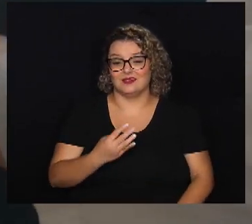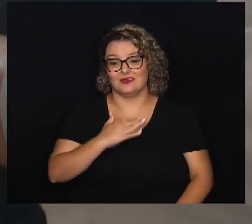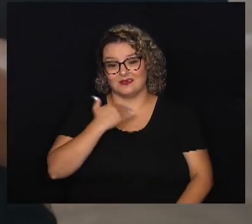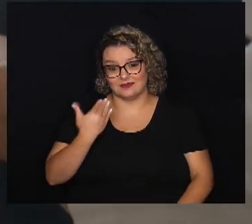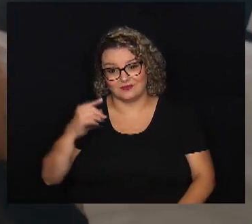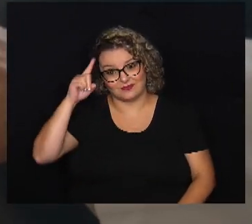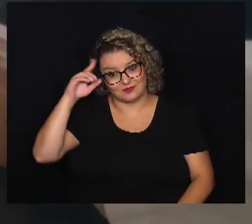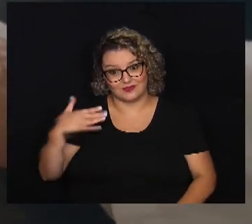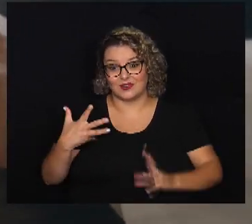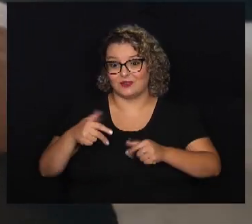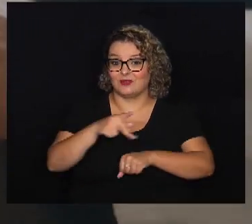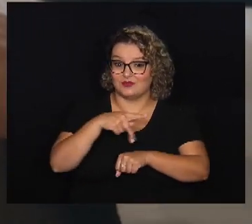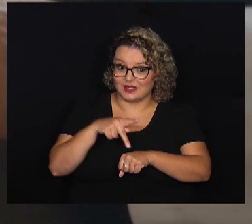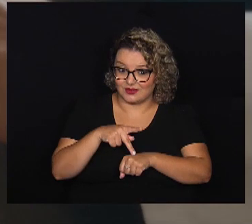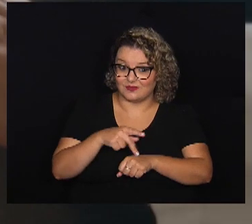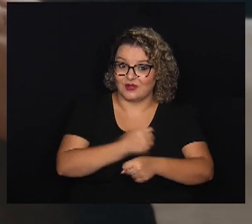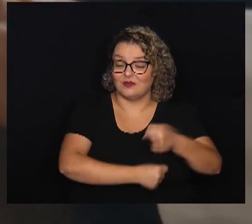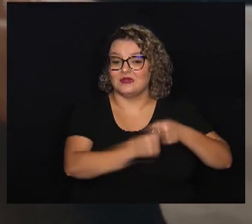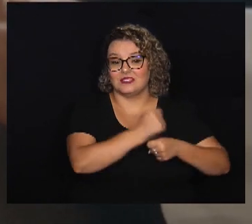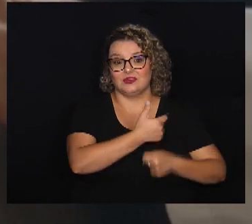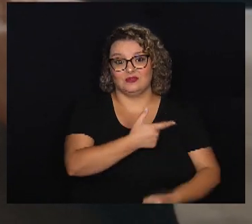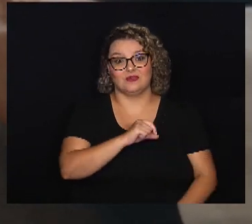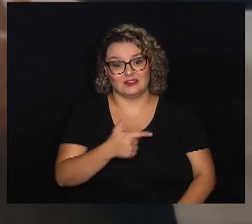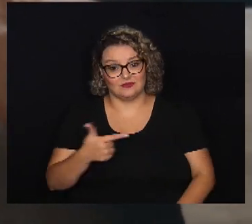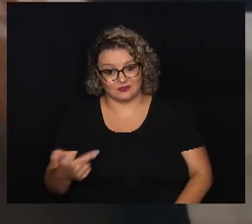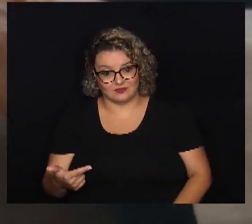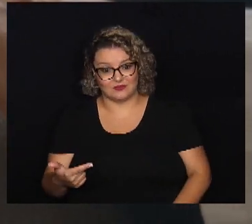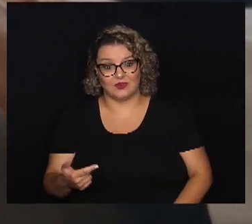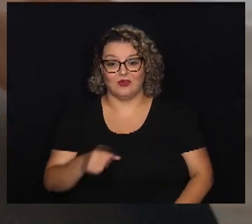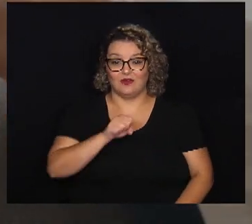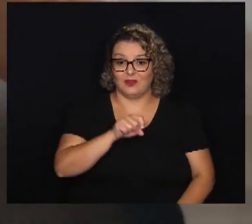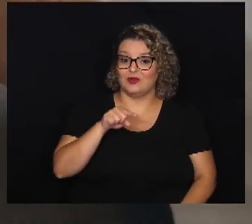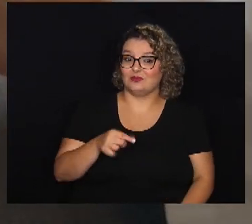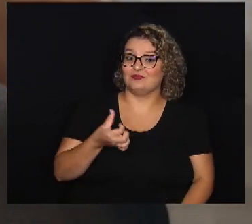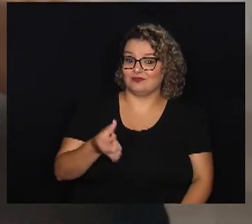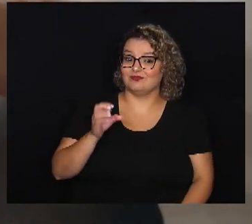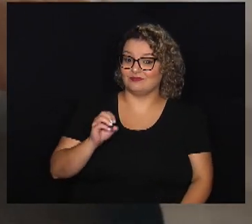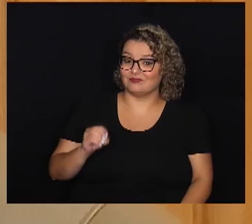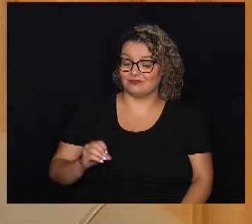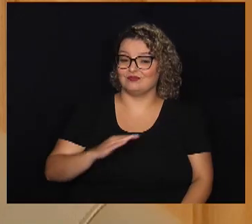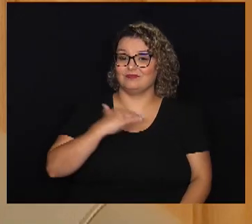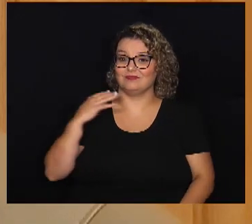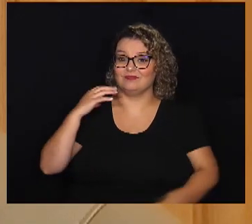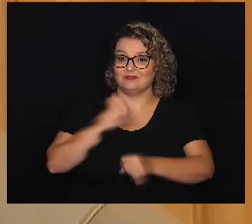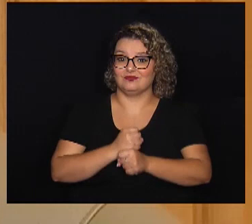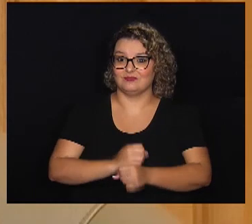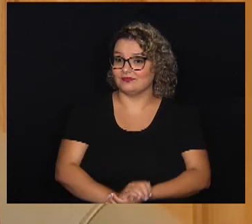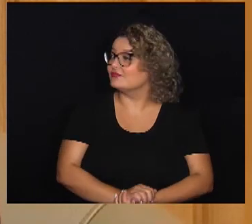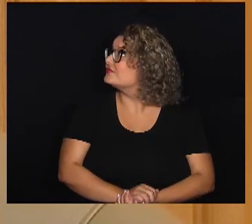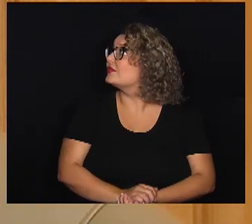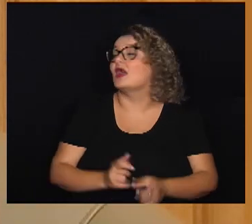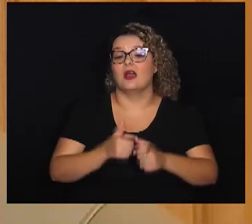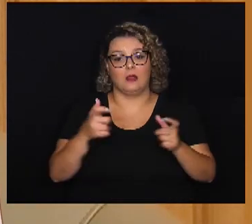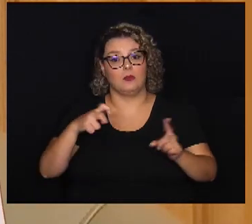todo o país. No ano anterior, de 2022, foram 8.600 mortes no total. A maioria dos acidentes